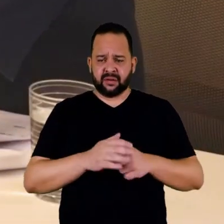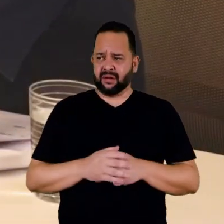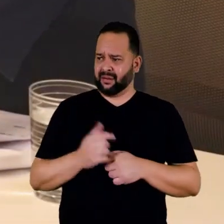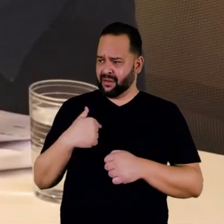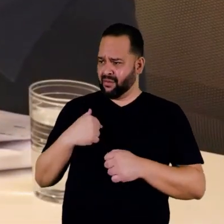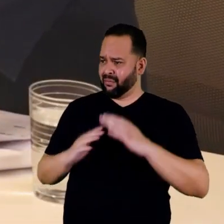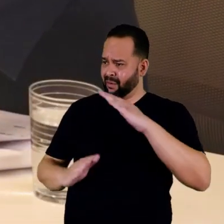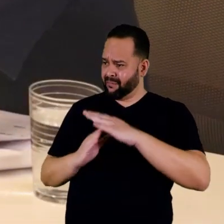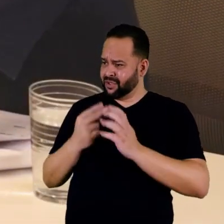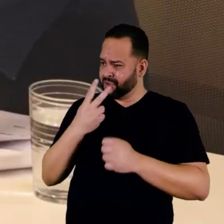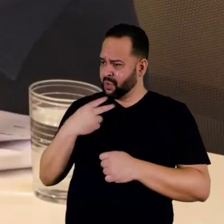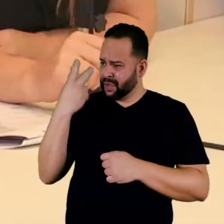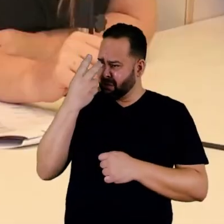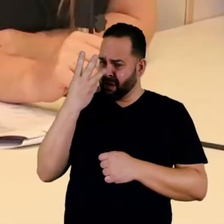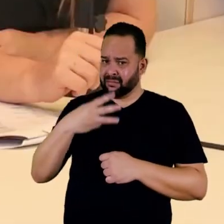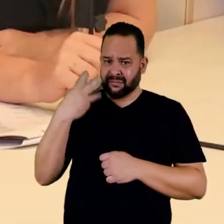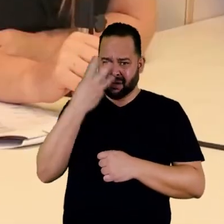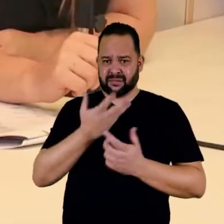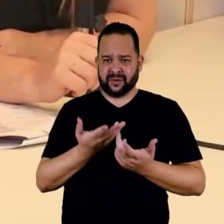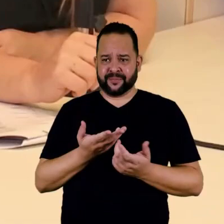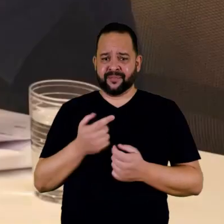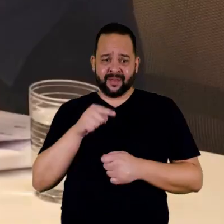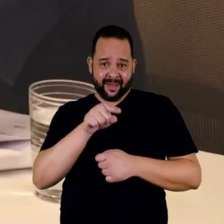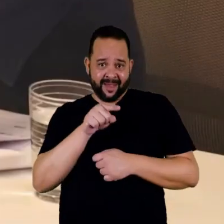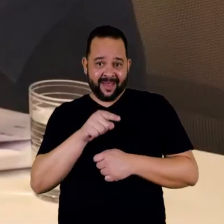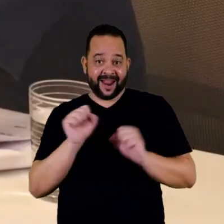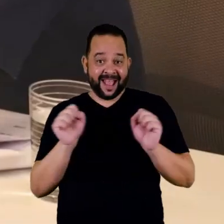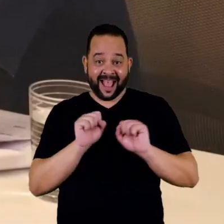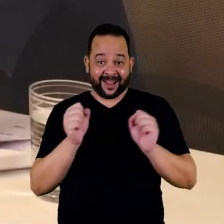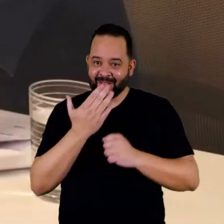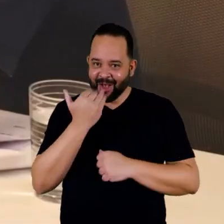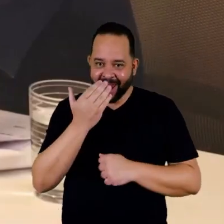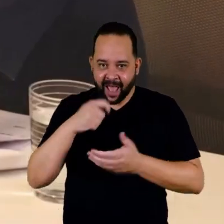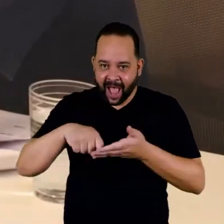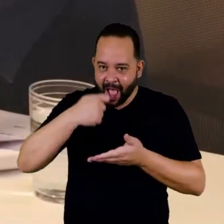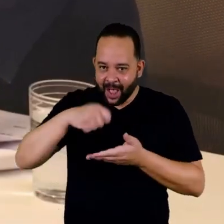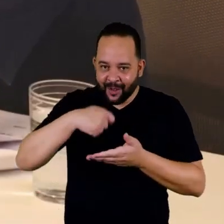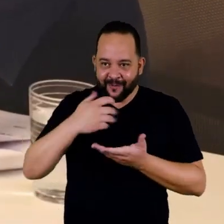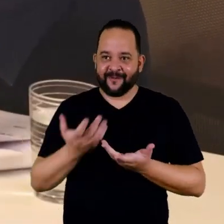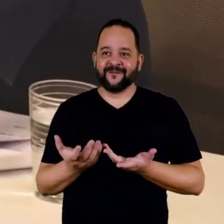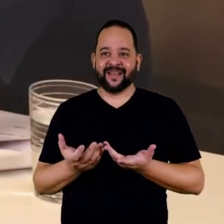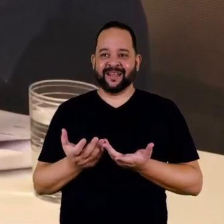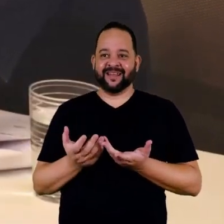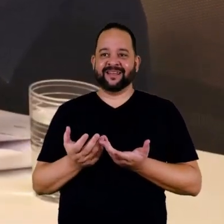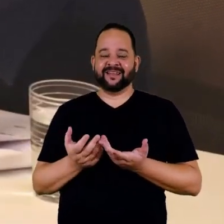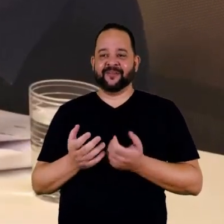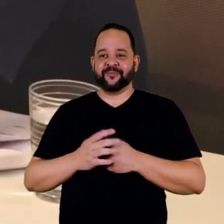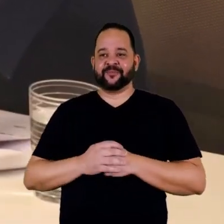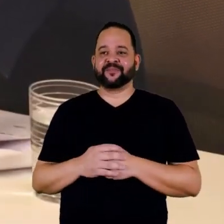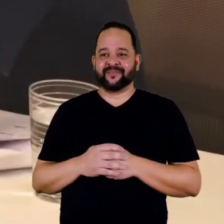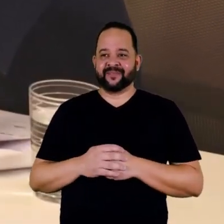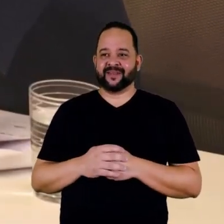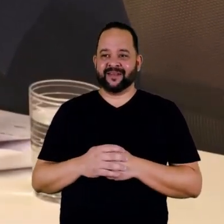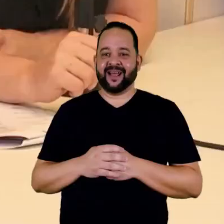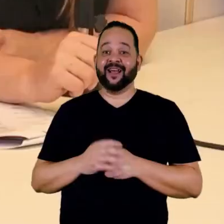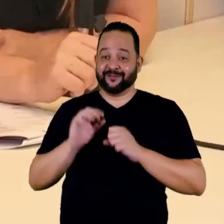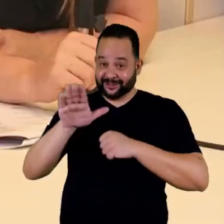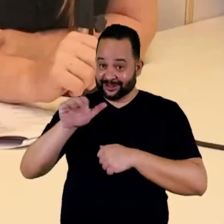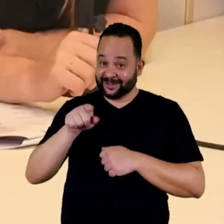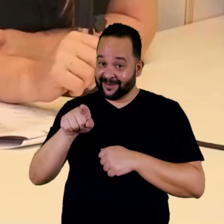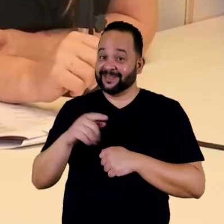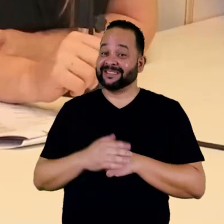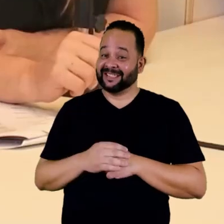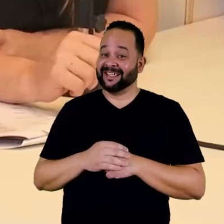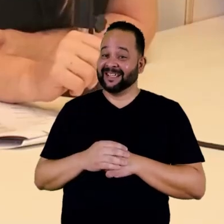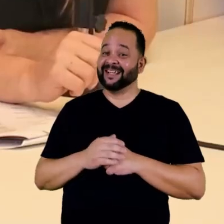duas 3 horas não não a gente tem o c aqui que adora comer faz ah eu chamo pode